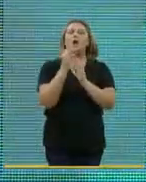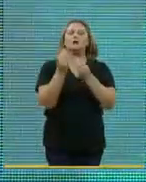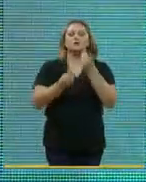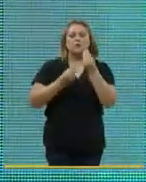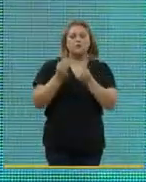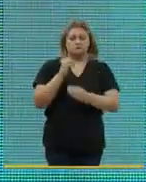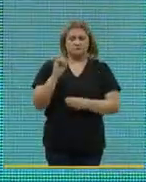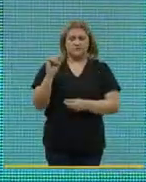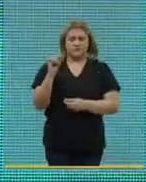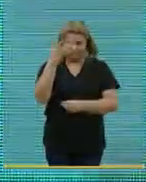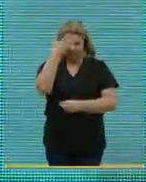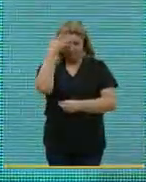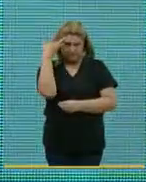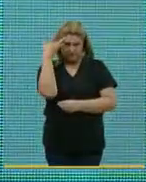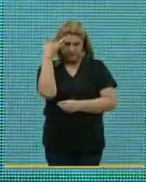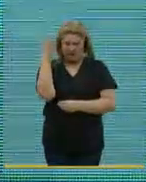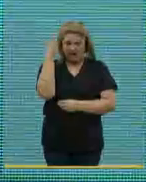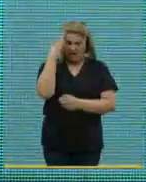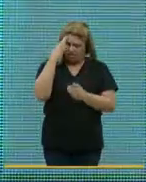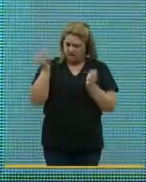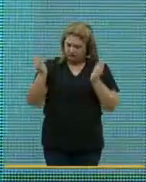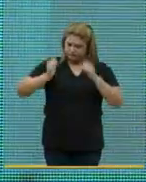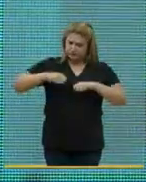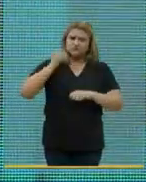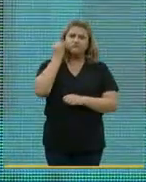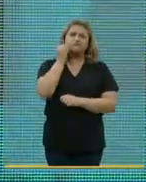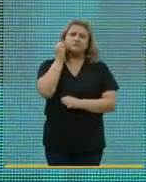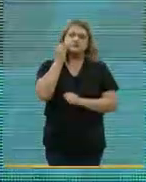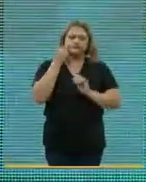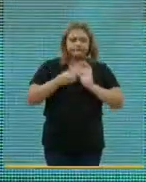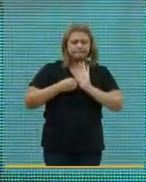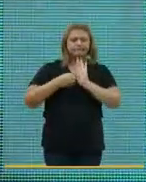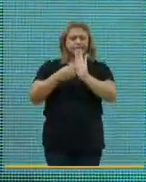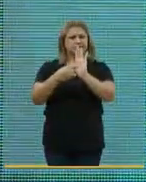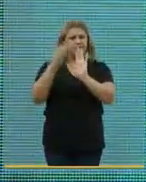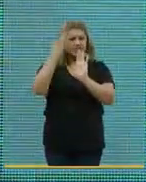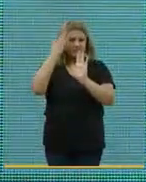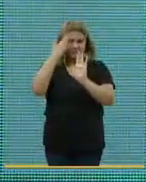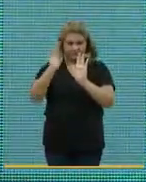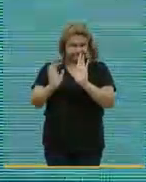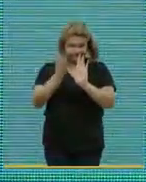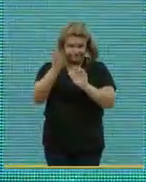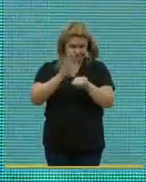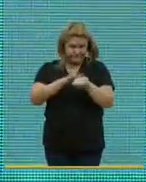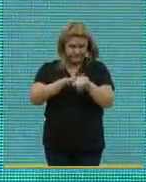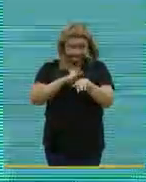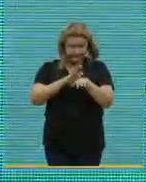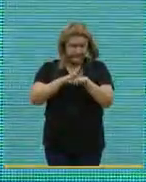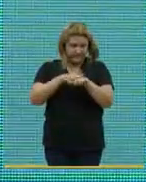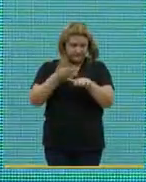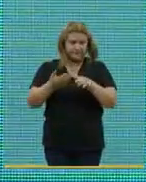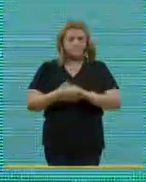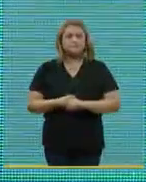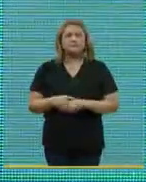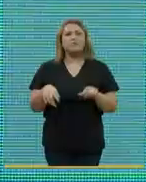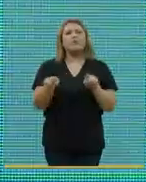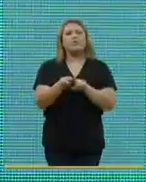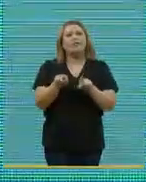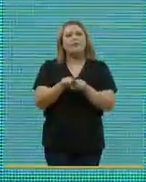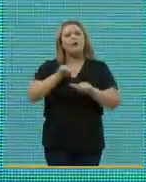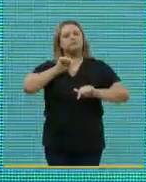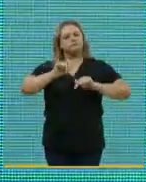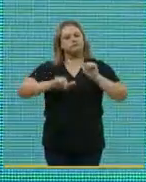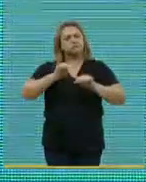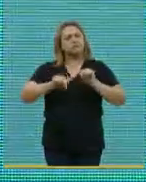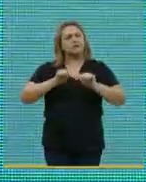entende de quem tem competência experiência e mostrou que sabe fazer a partir daí existe a expansão dos empregos